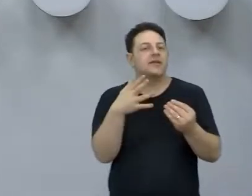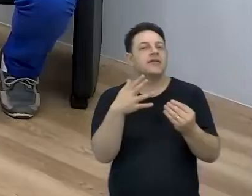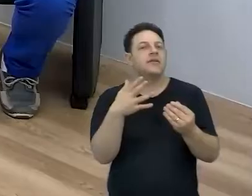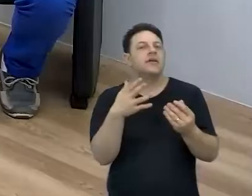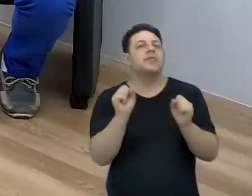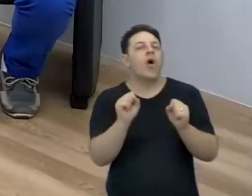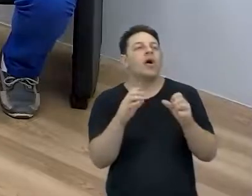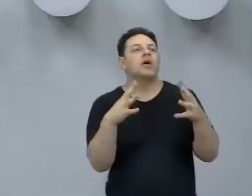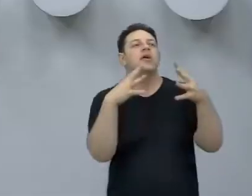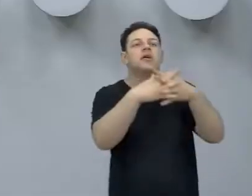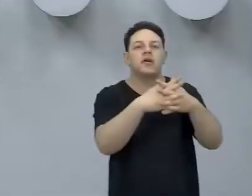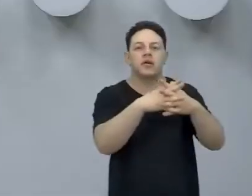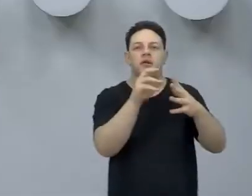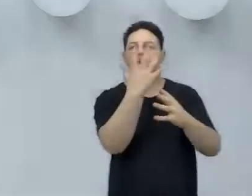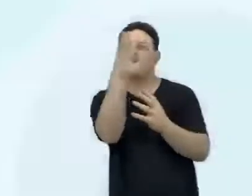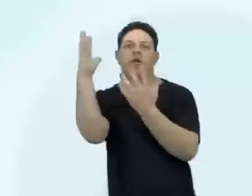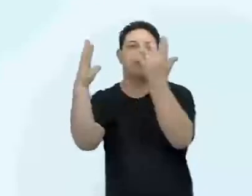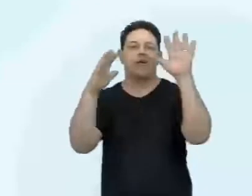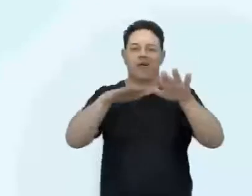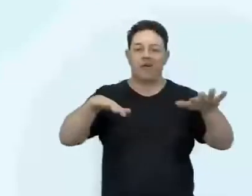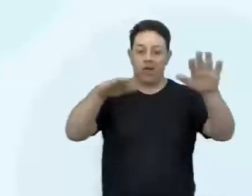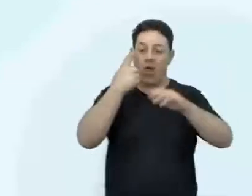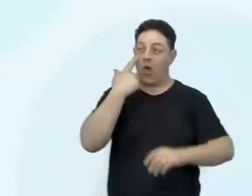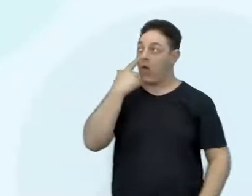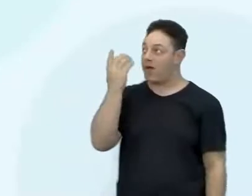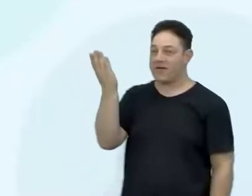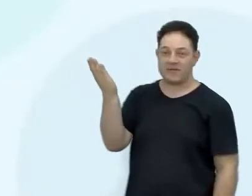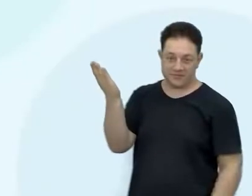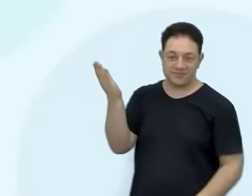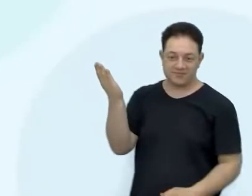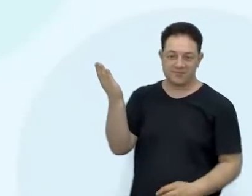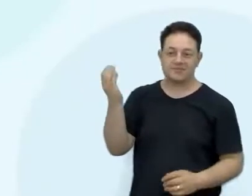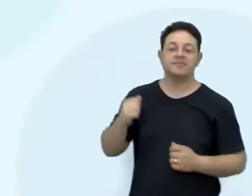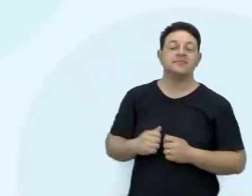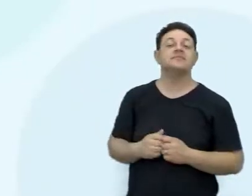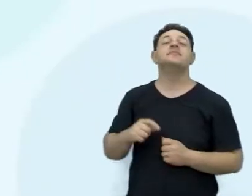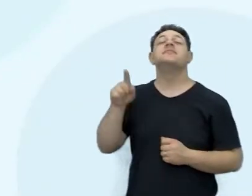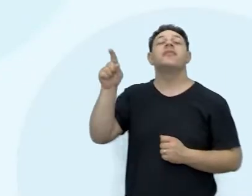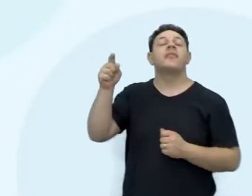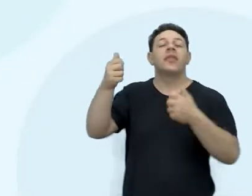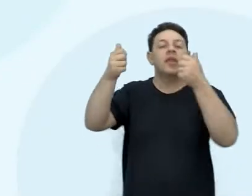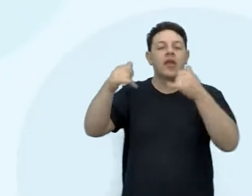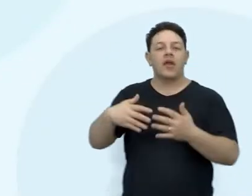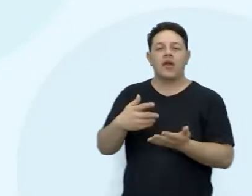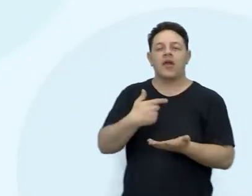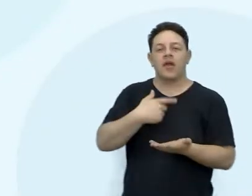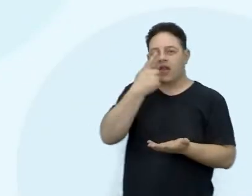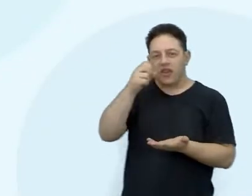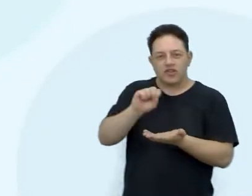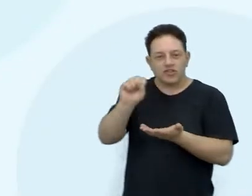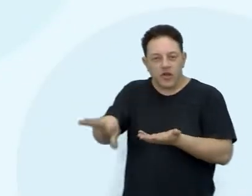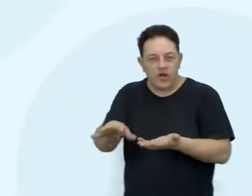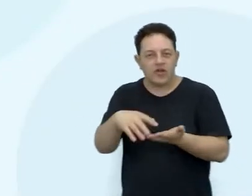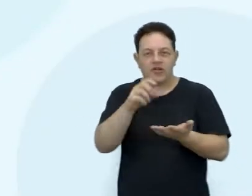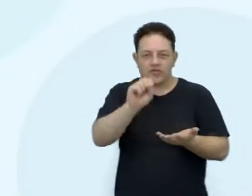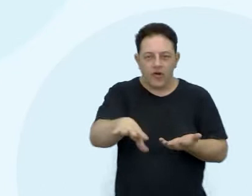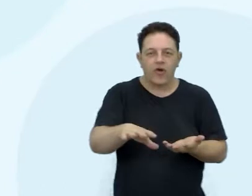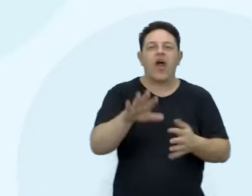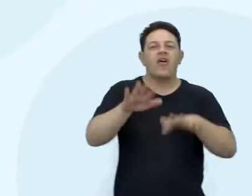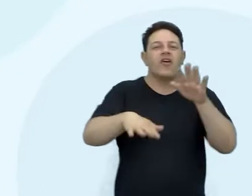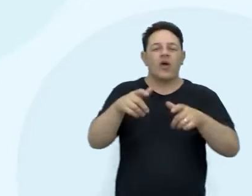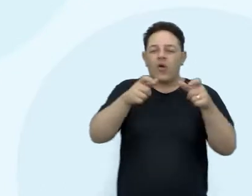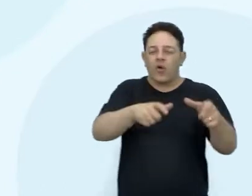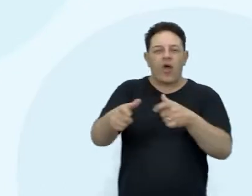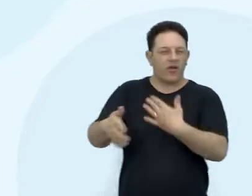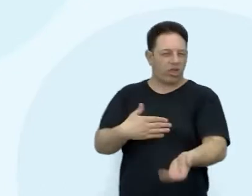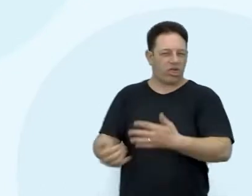ambiental, né? Vai mostrar aí na tela para vocês, né, que o descarte inadequado de